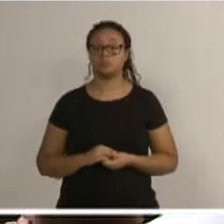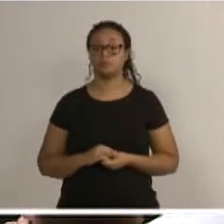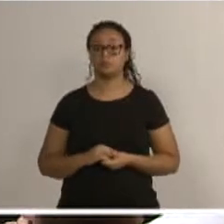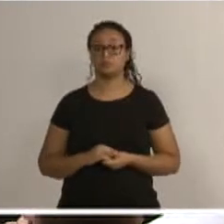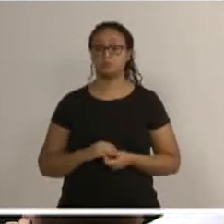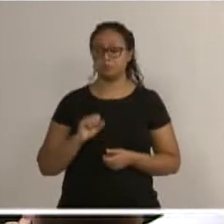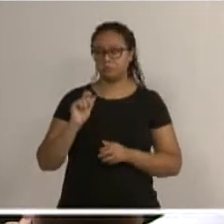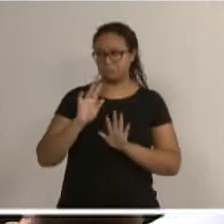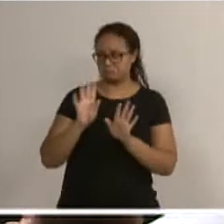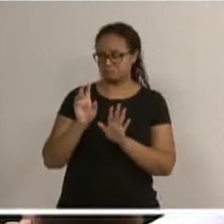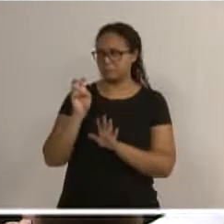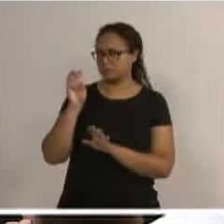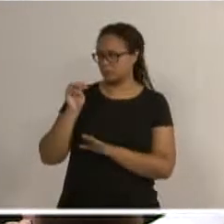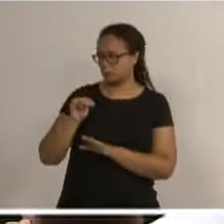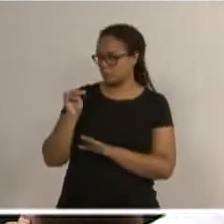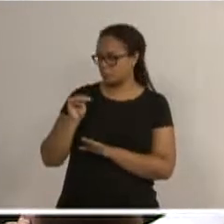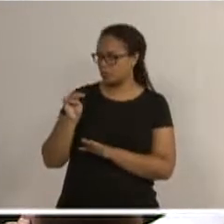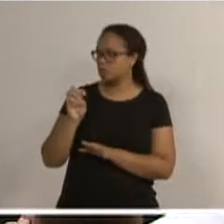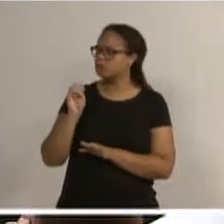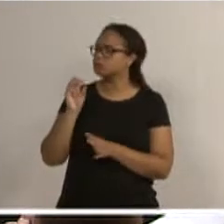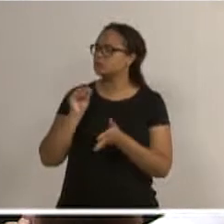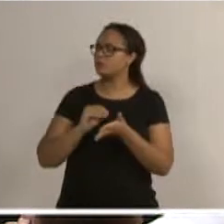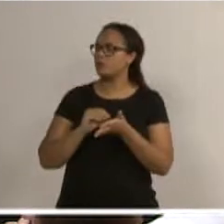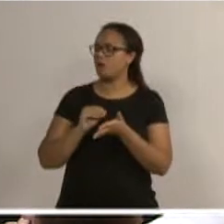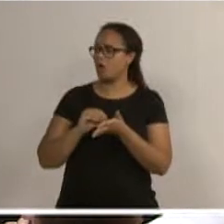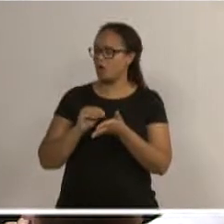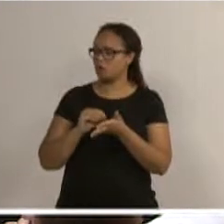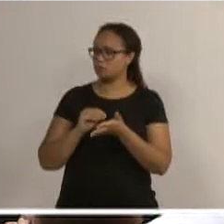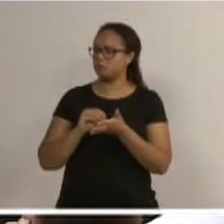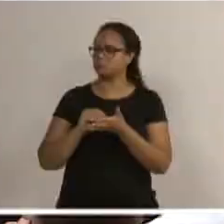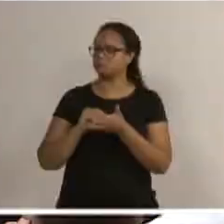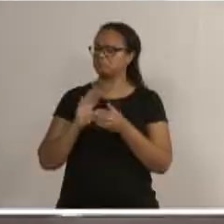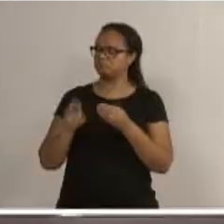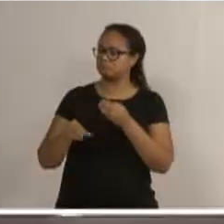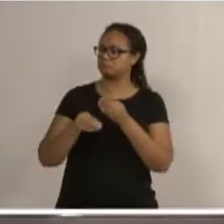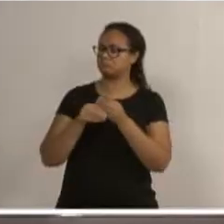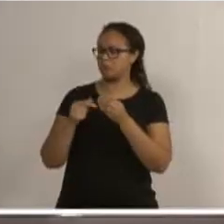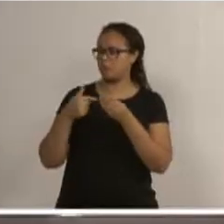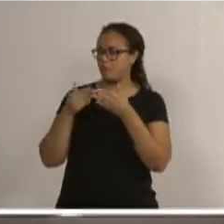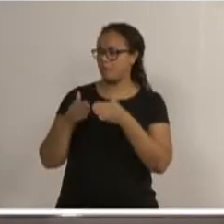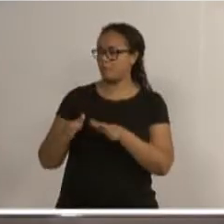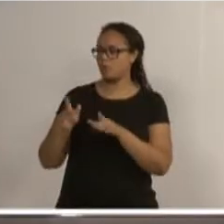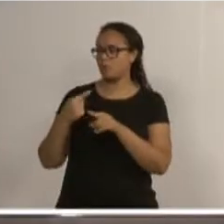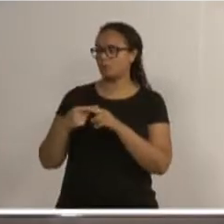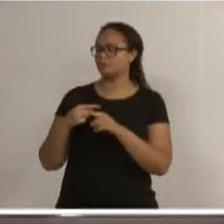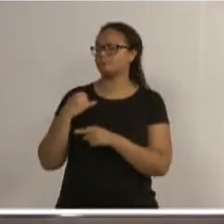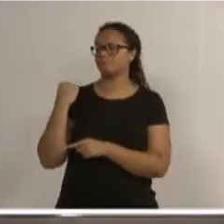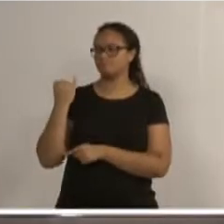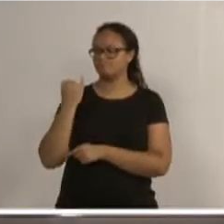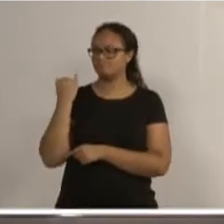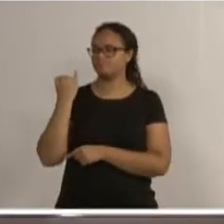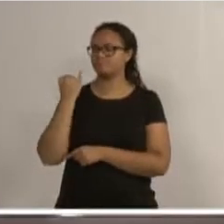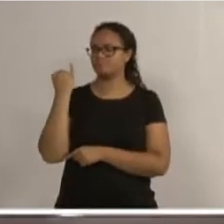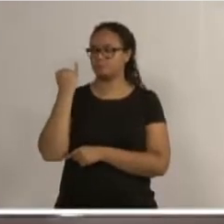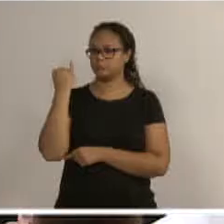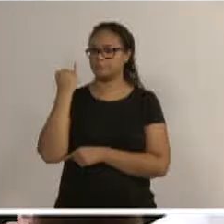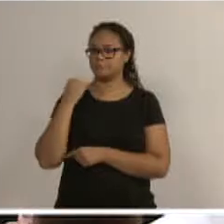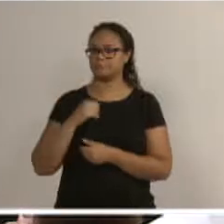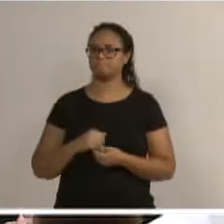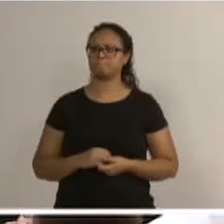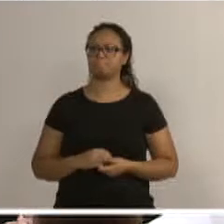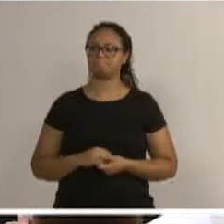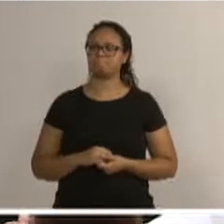5 minutos que o senhor tem de direito. Caso o senhor necessite, eu vou ampliar, porque isso aqui é uma parte muito